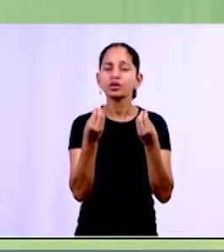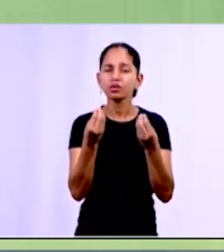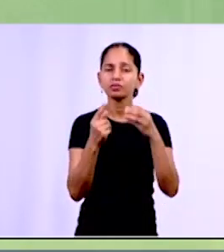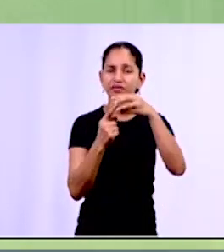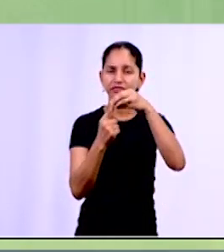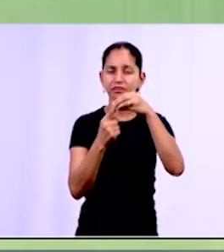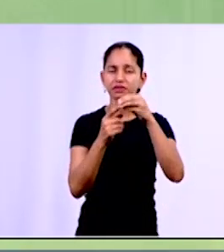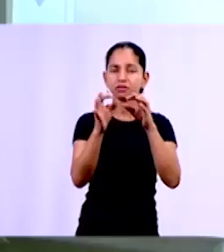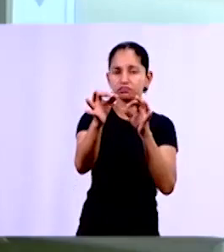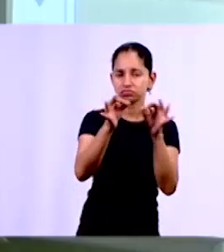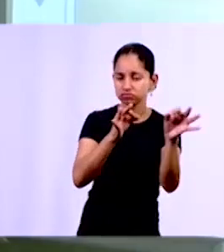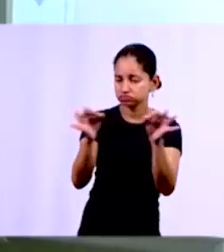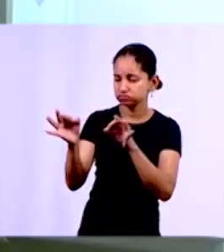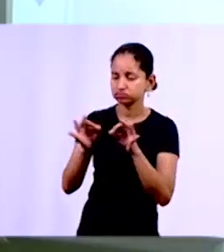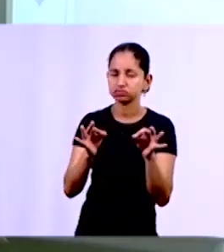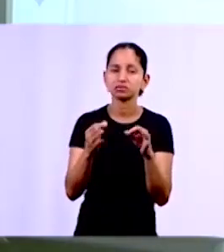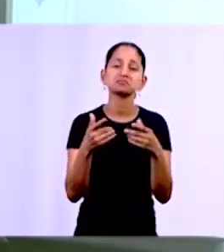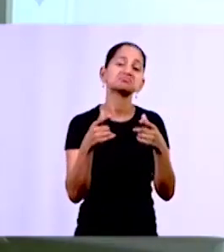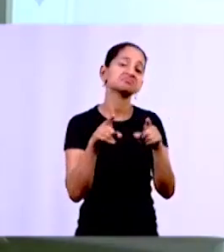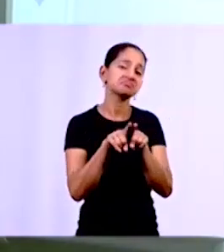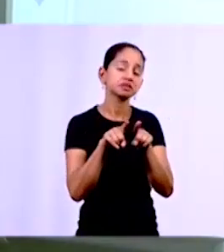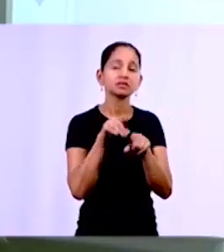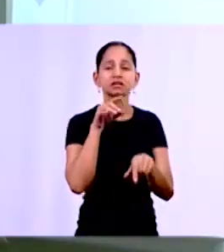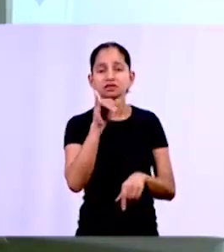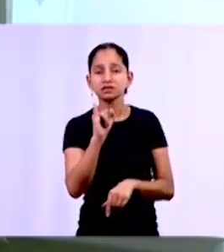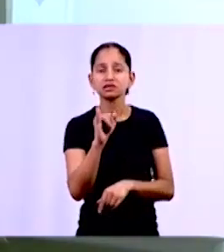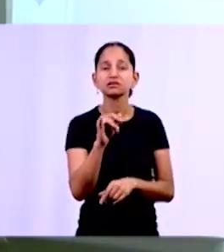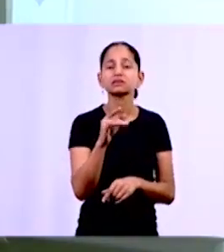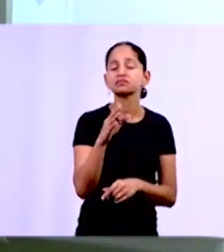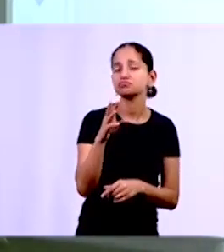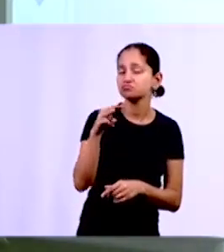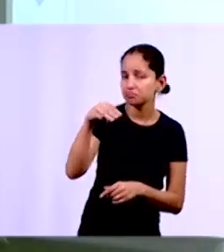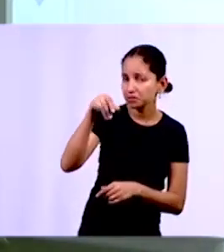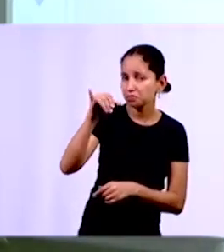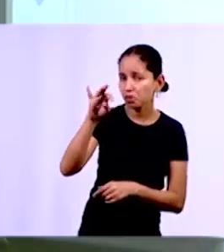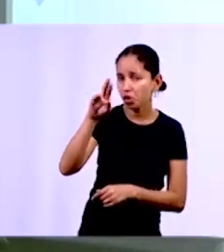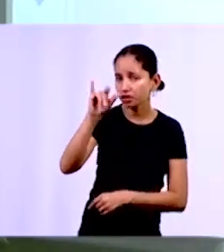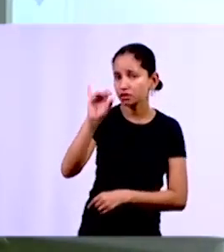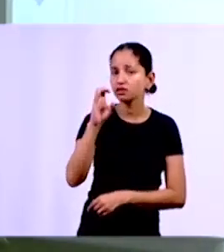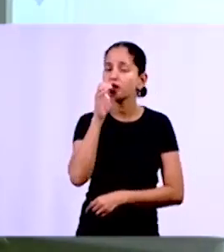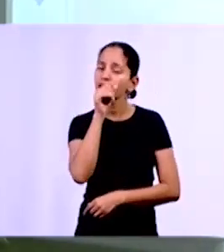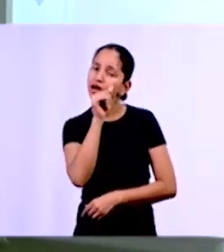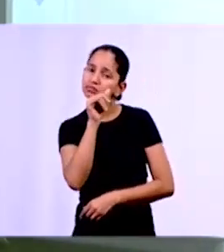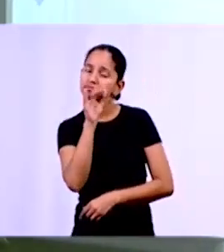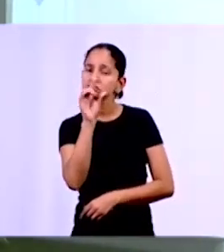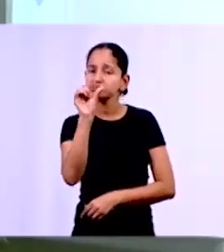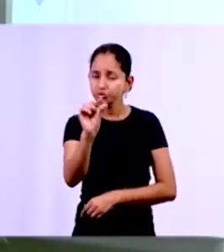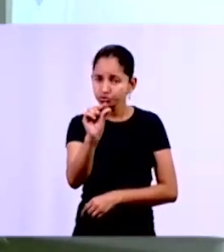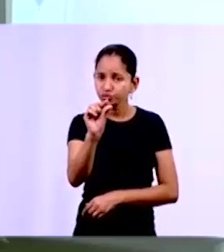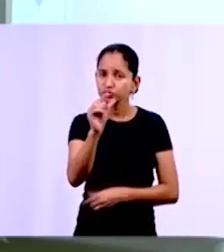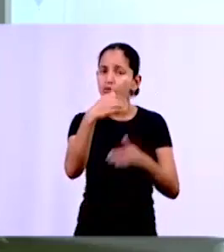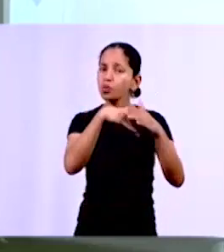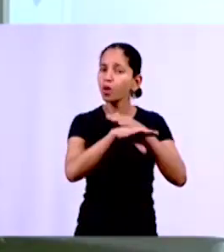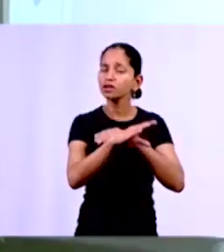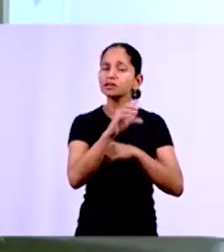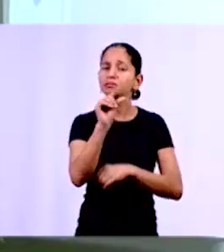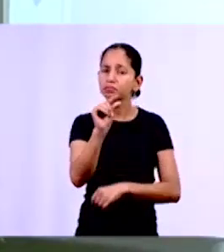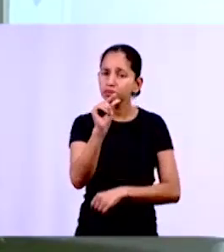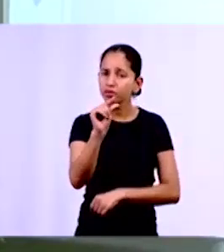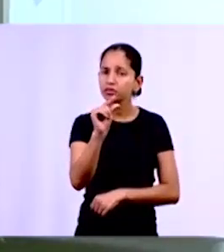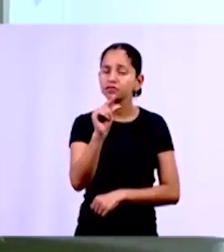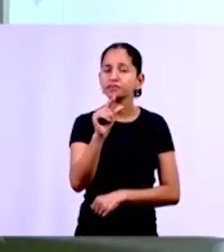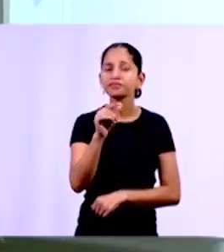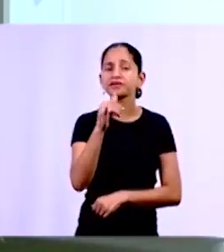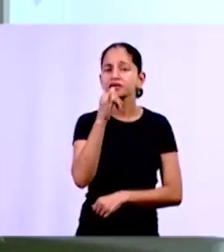são muito mais eficientes. A ponto que mesmo utilizando menos memória, menos velocidade, gastando